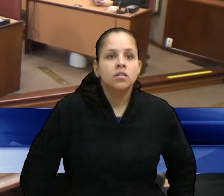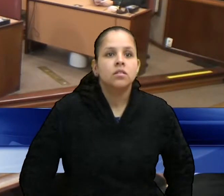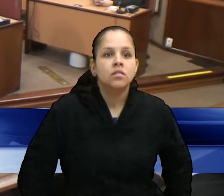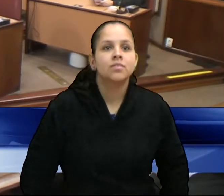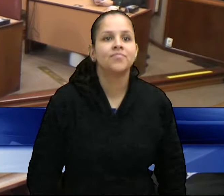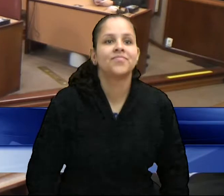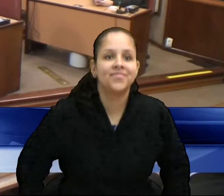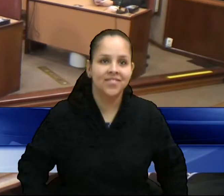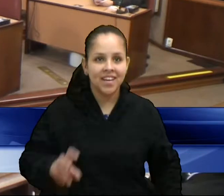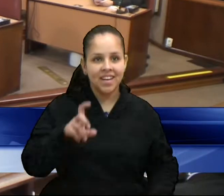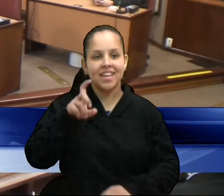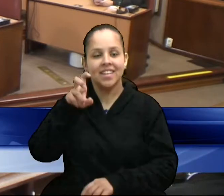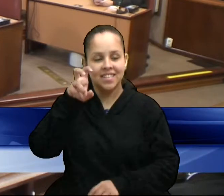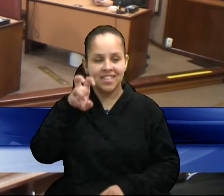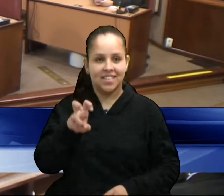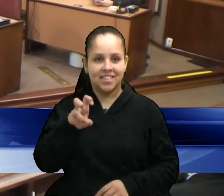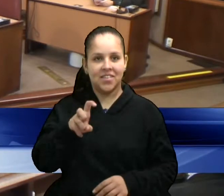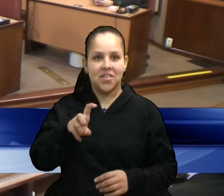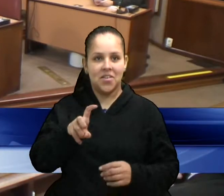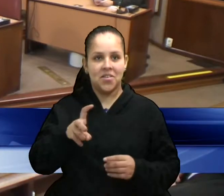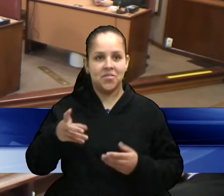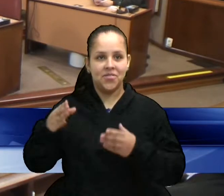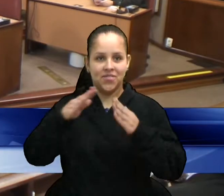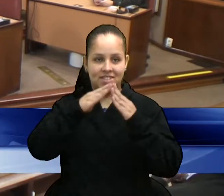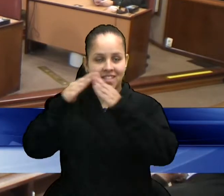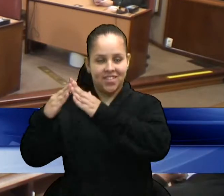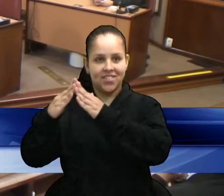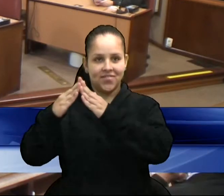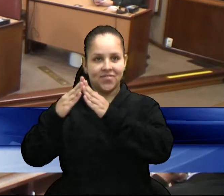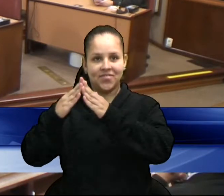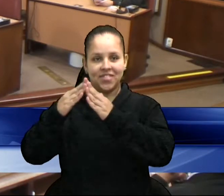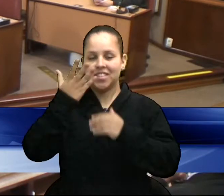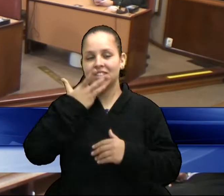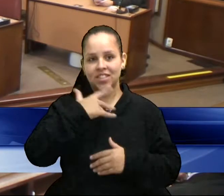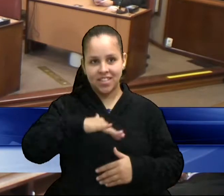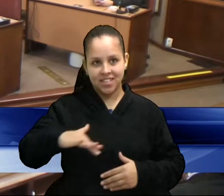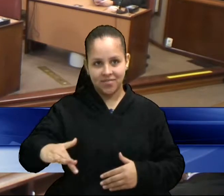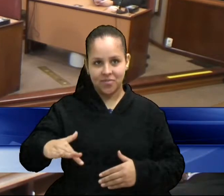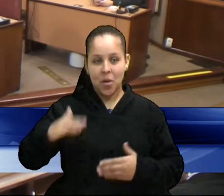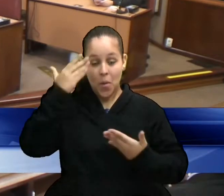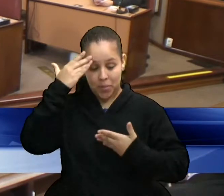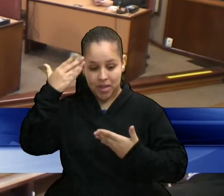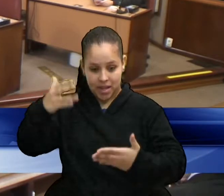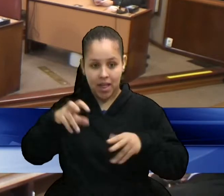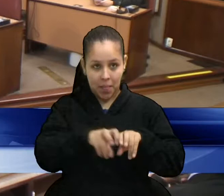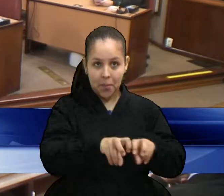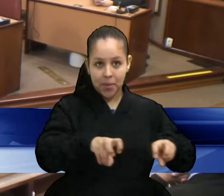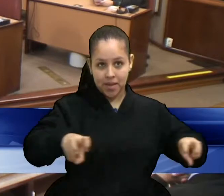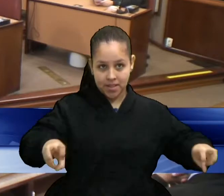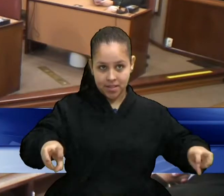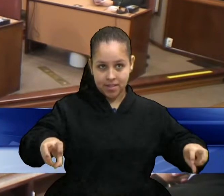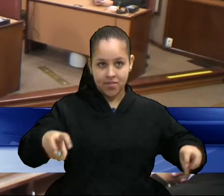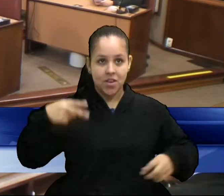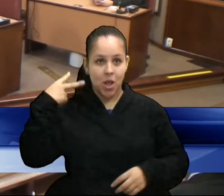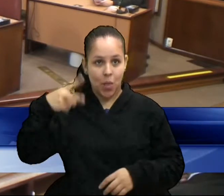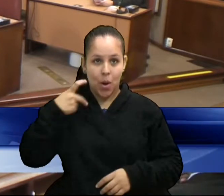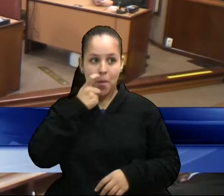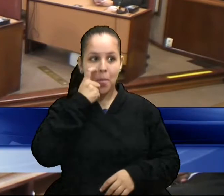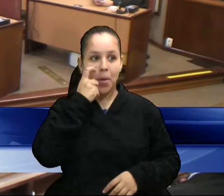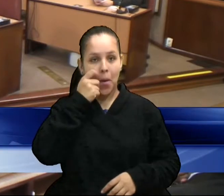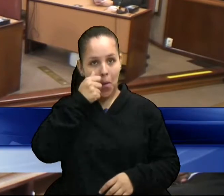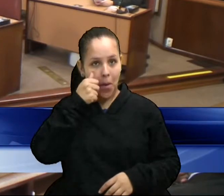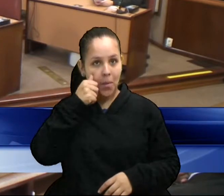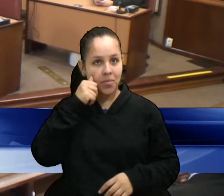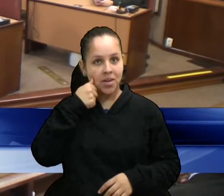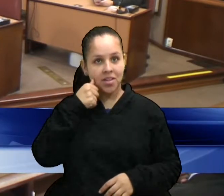ex-vizinho de infância. Mas ao cumprimentar a mesa, a vereadora Paula, amiga também de